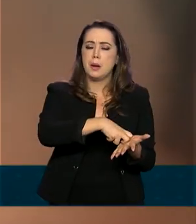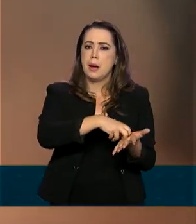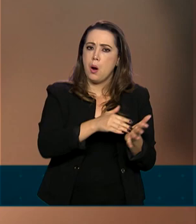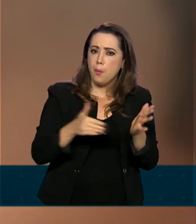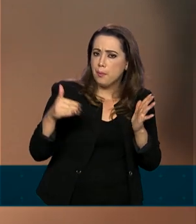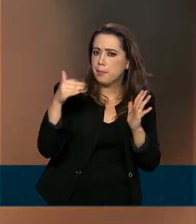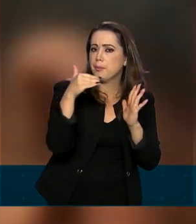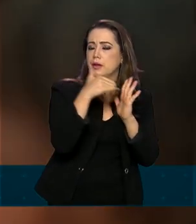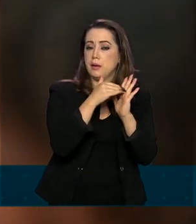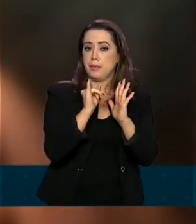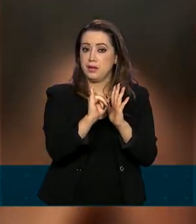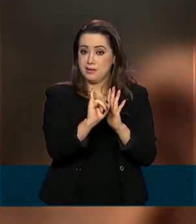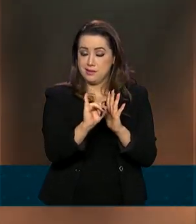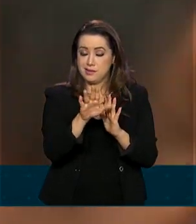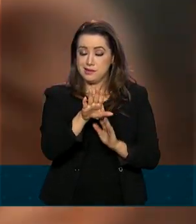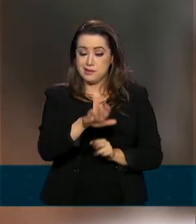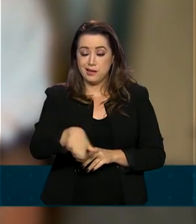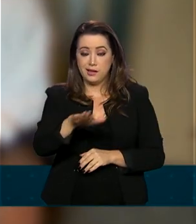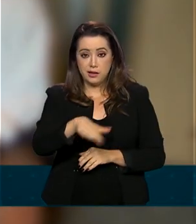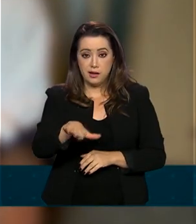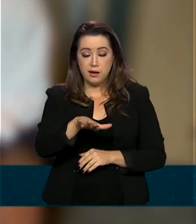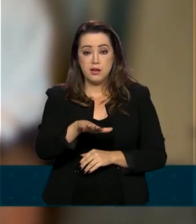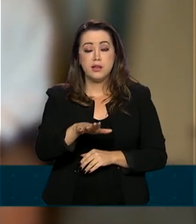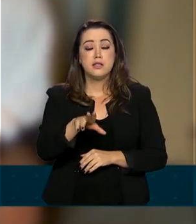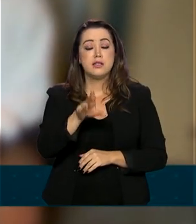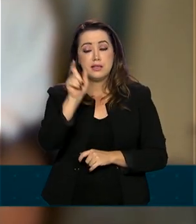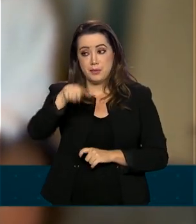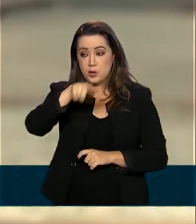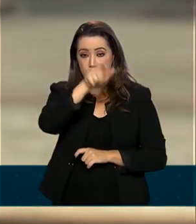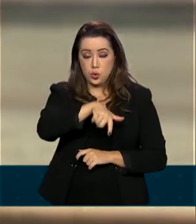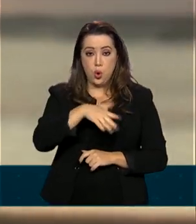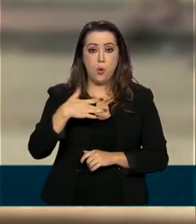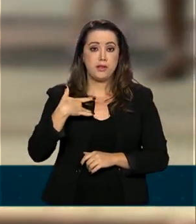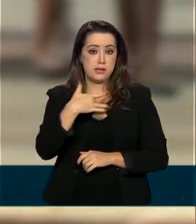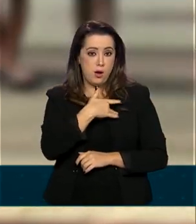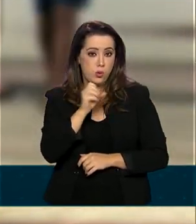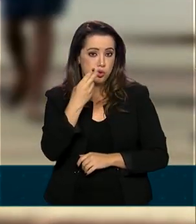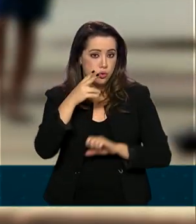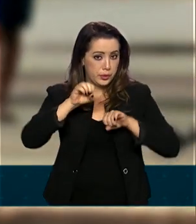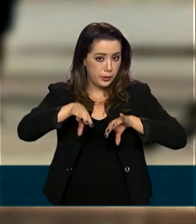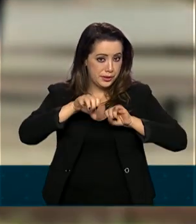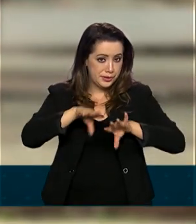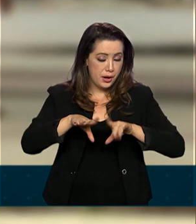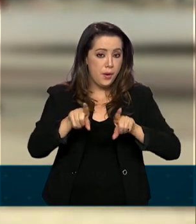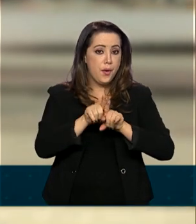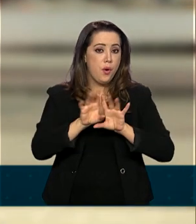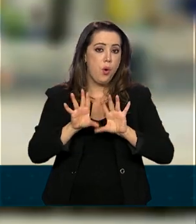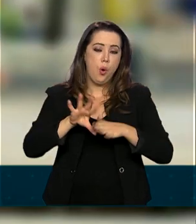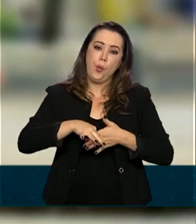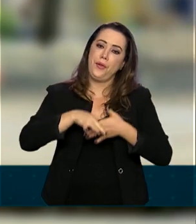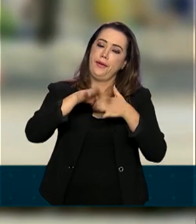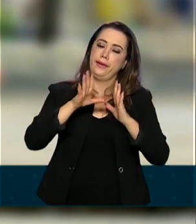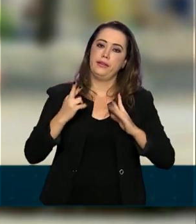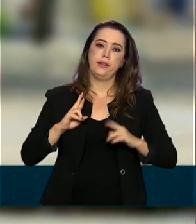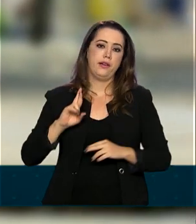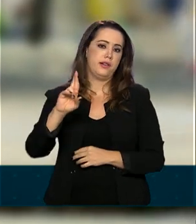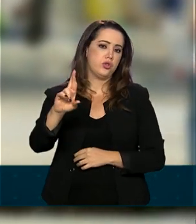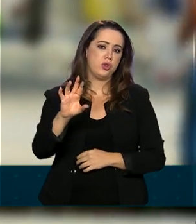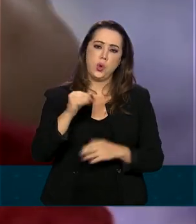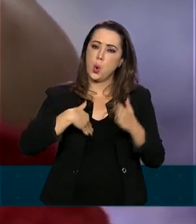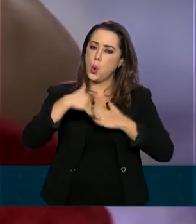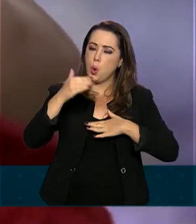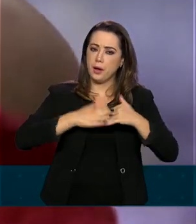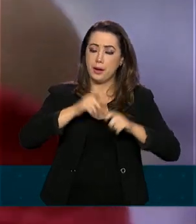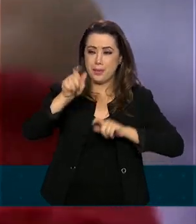crianças e adolescentes cometidos por profissionais das áreas de saúde e educação, líderes religiosos ou